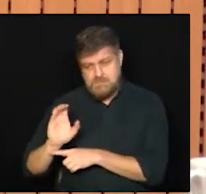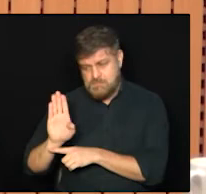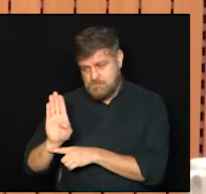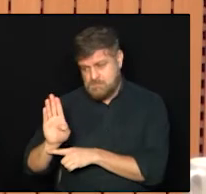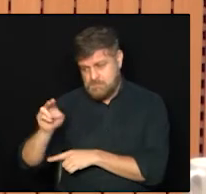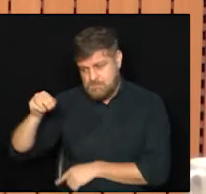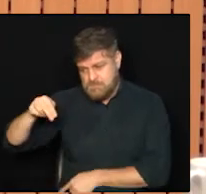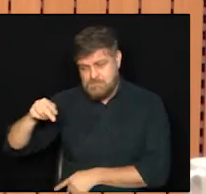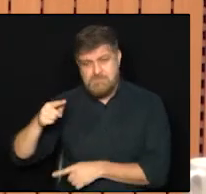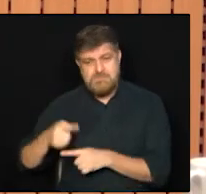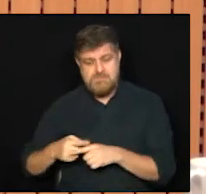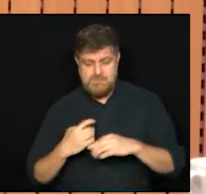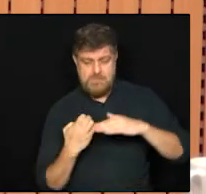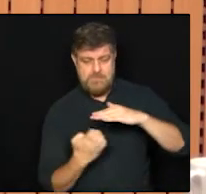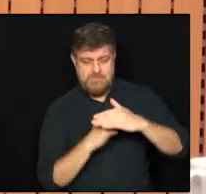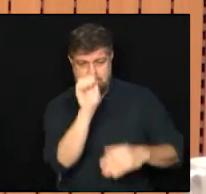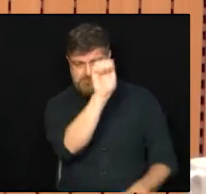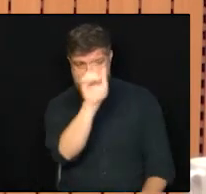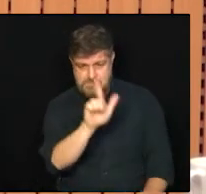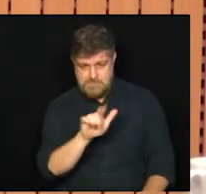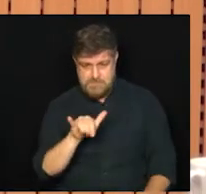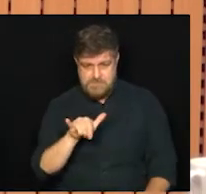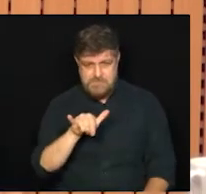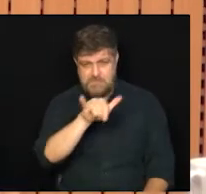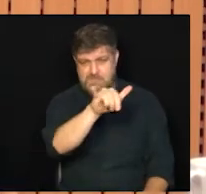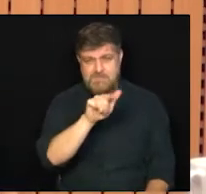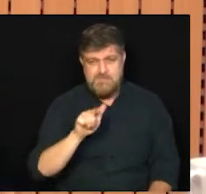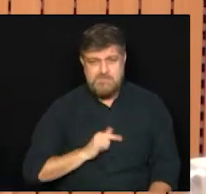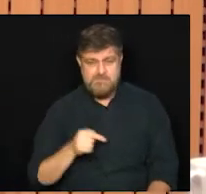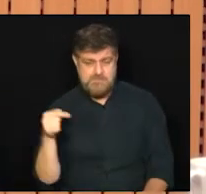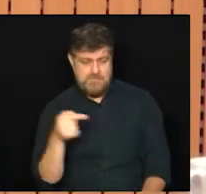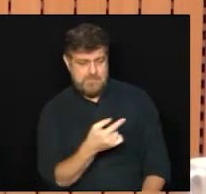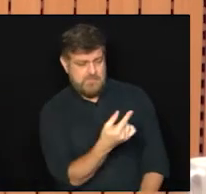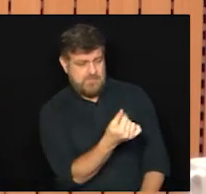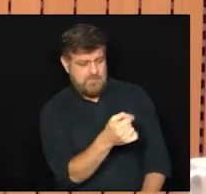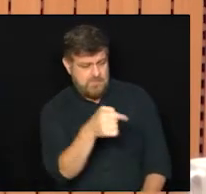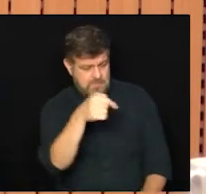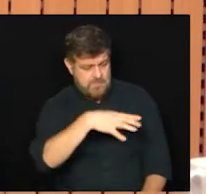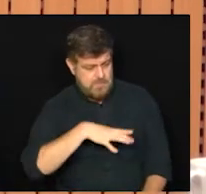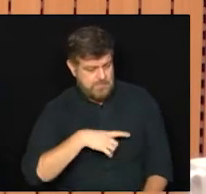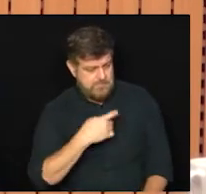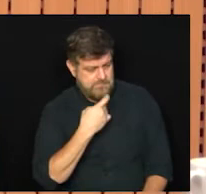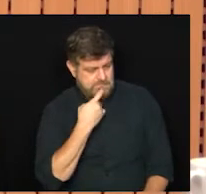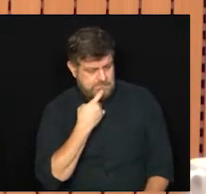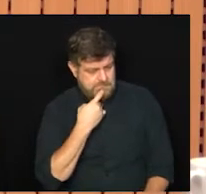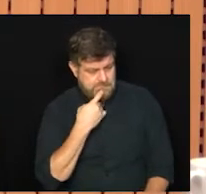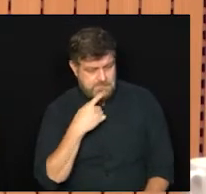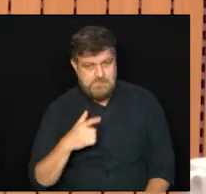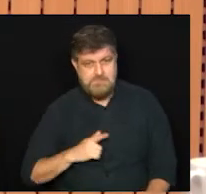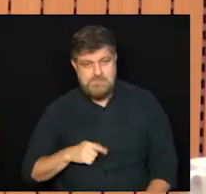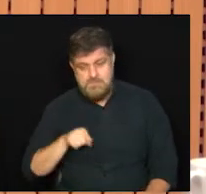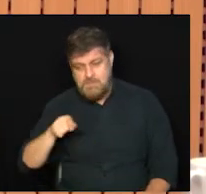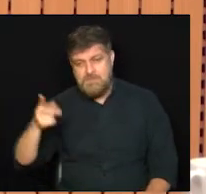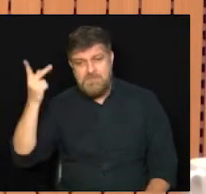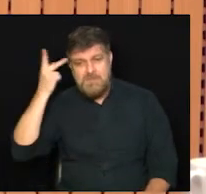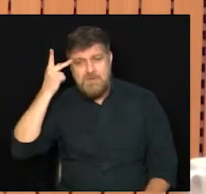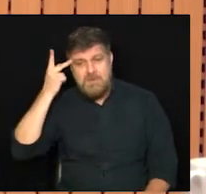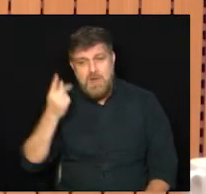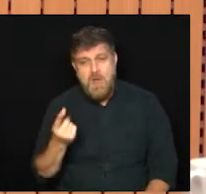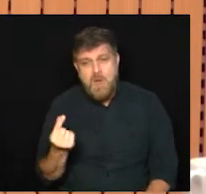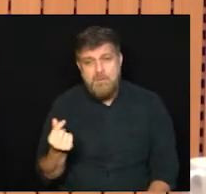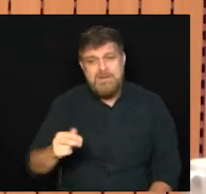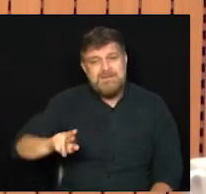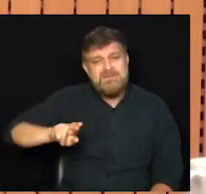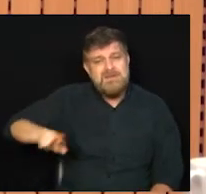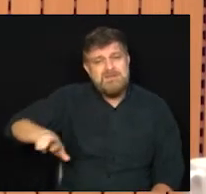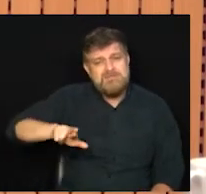porque a Azul, ela pratica uma tarifa aqui, pratica uma tarifa em Congonhas, diferentes, né,